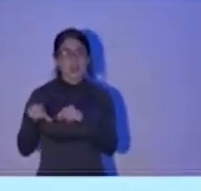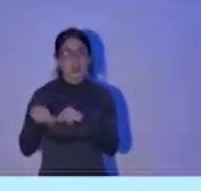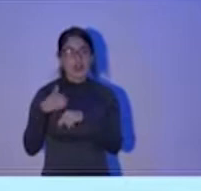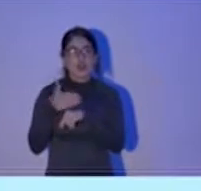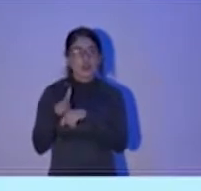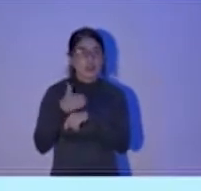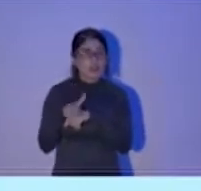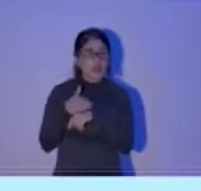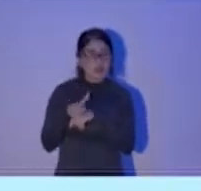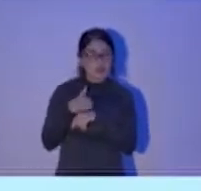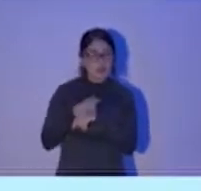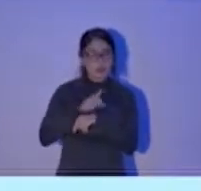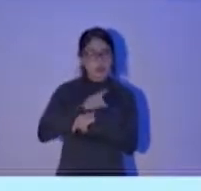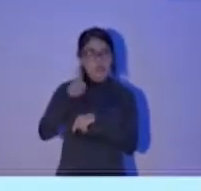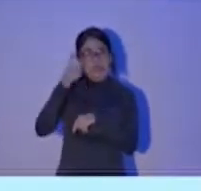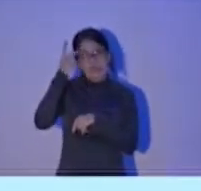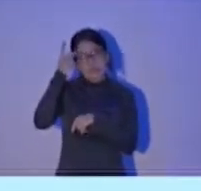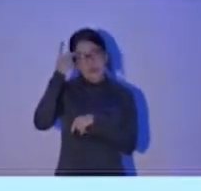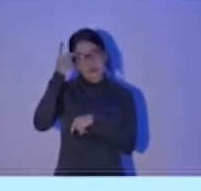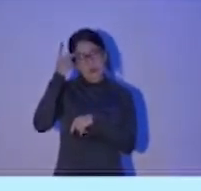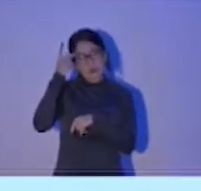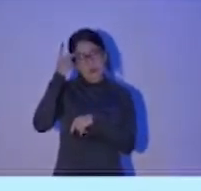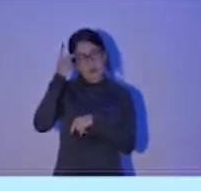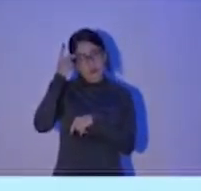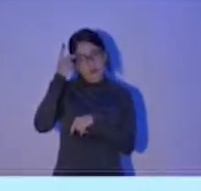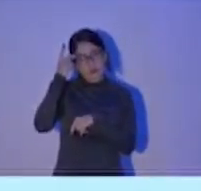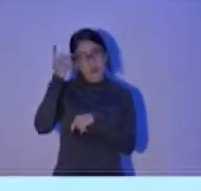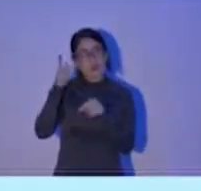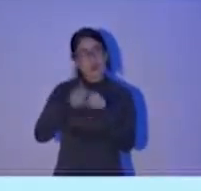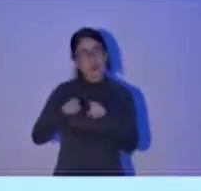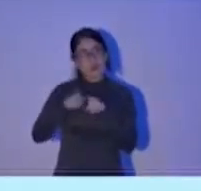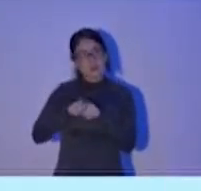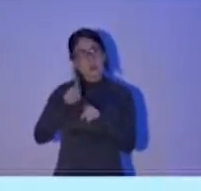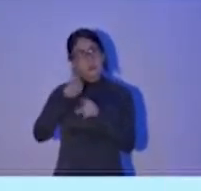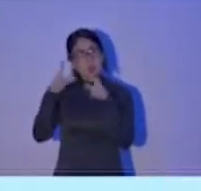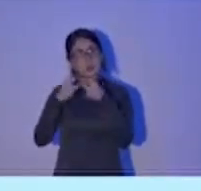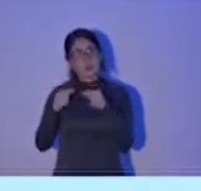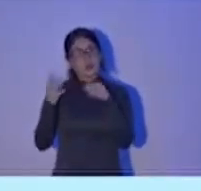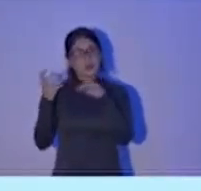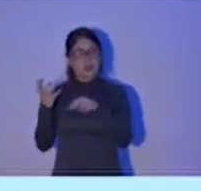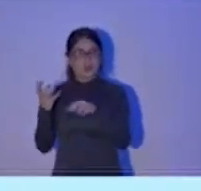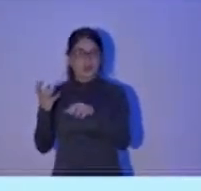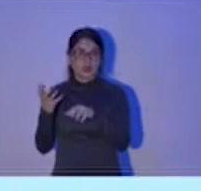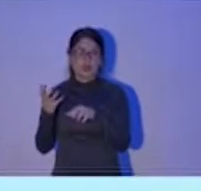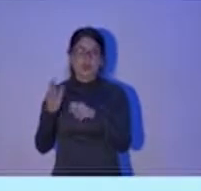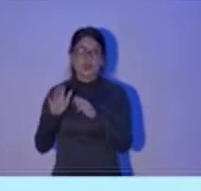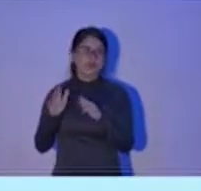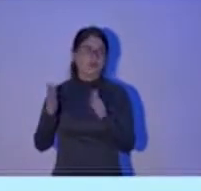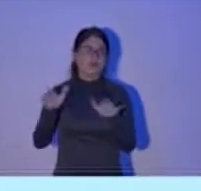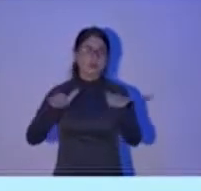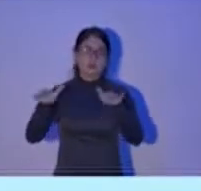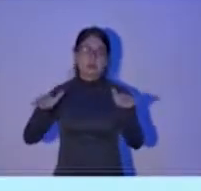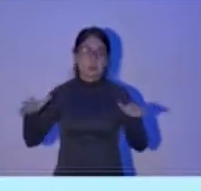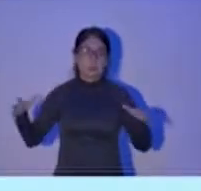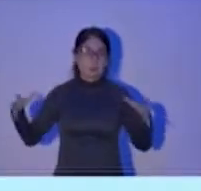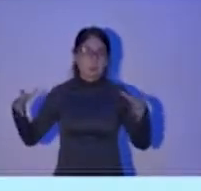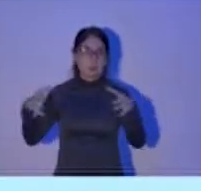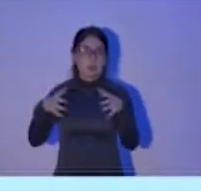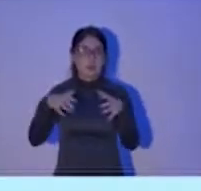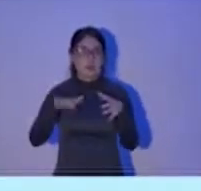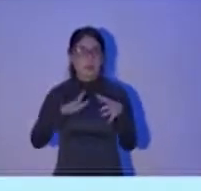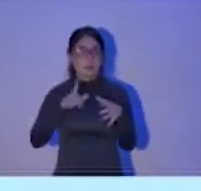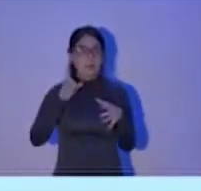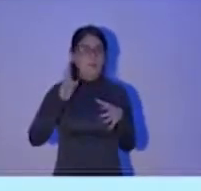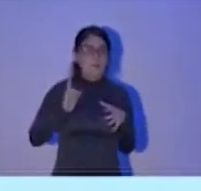treinamento lá em São Paulo e lá em Brasília, em que nós reunimos aproximadamente 1.000 pessoas que são os multiplicadores